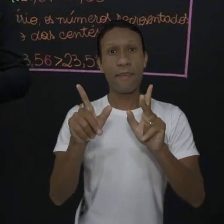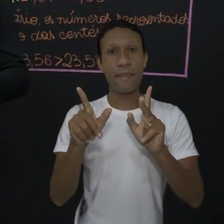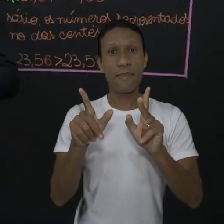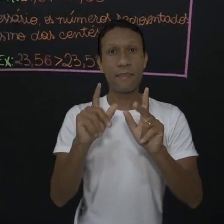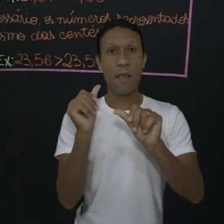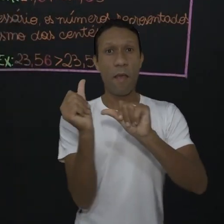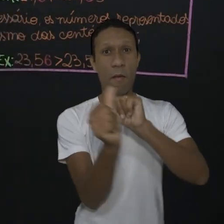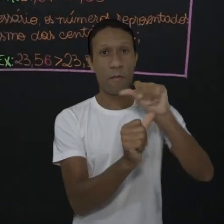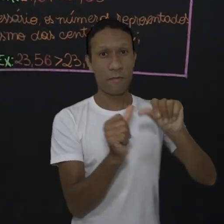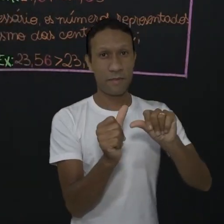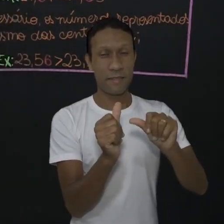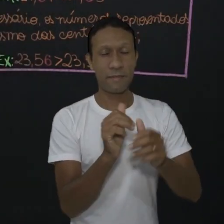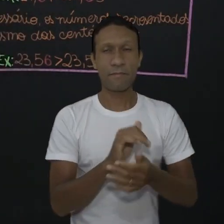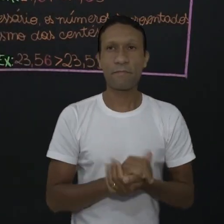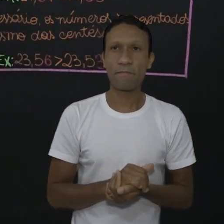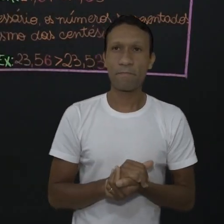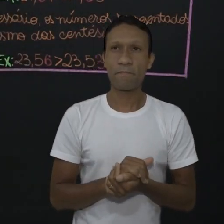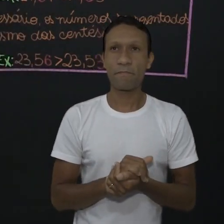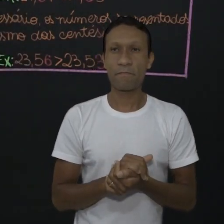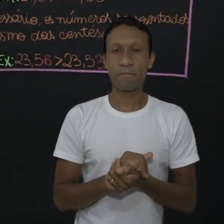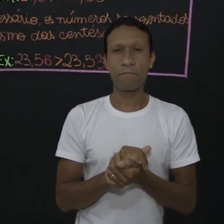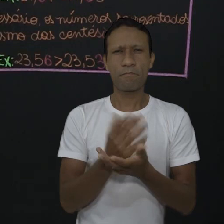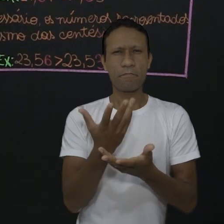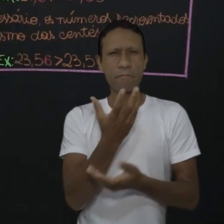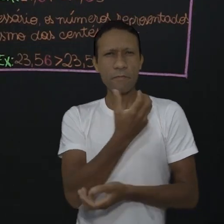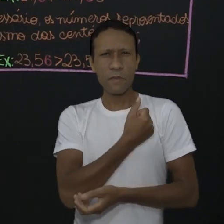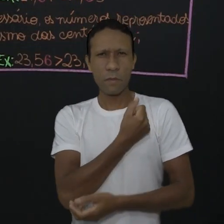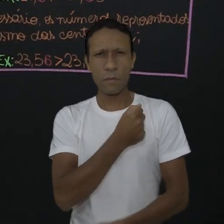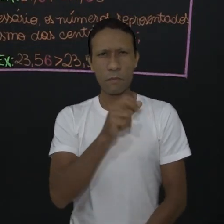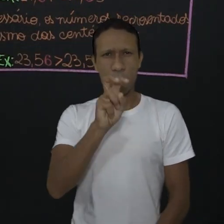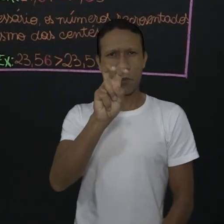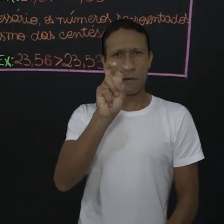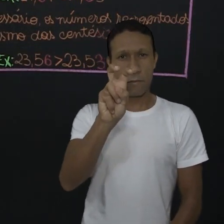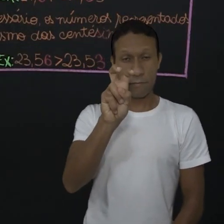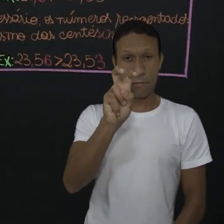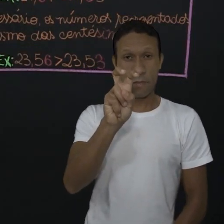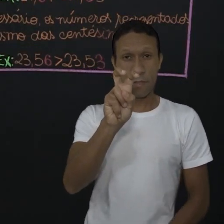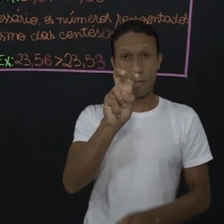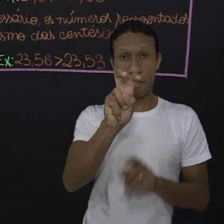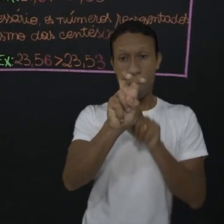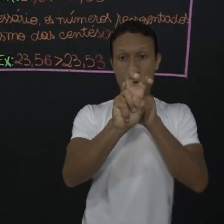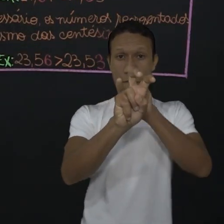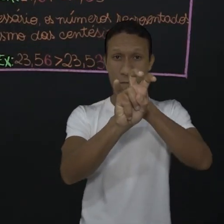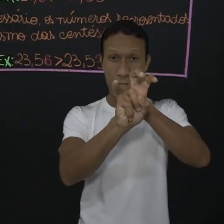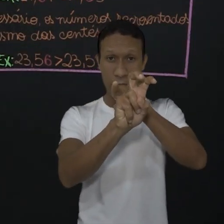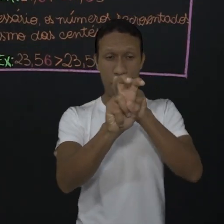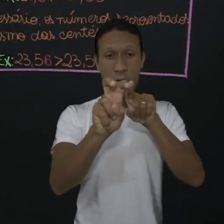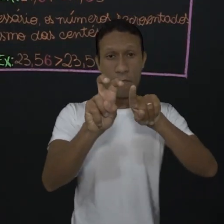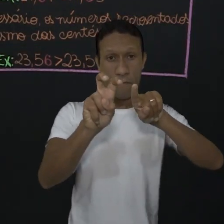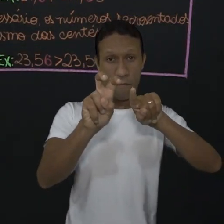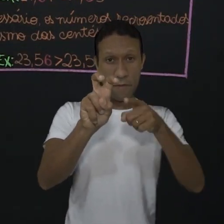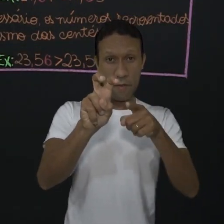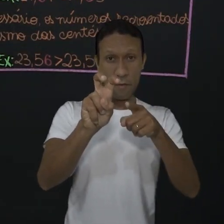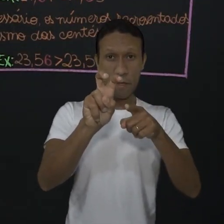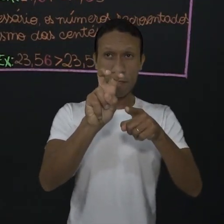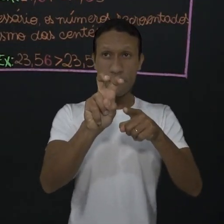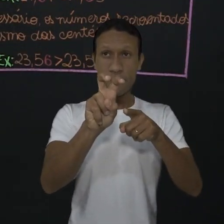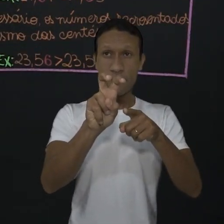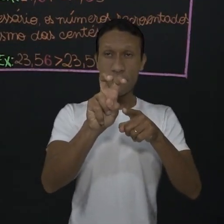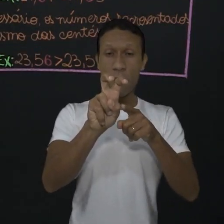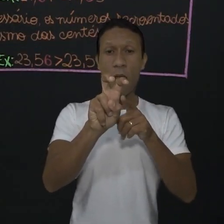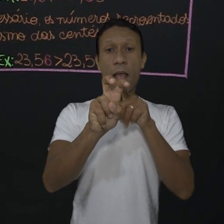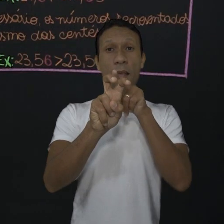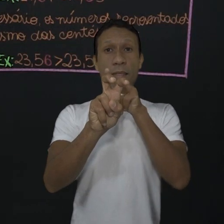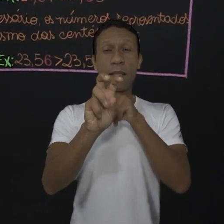a sua direita. Então, esse 5, que é o primeiro algarismo logo após a vírgula, equivale